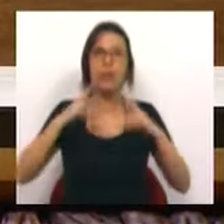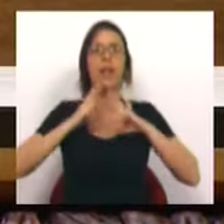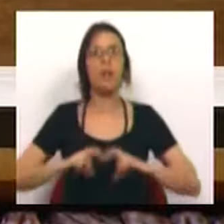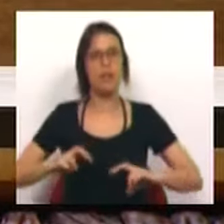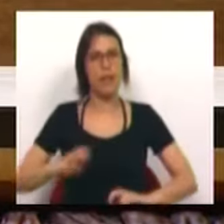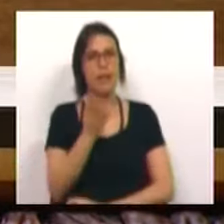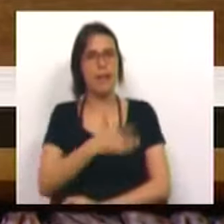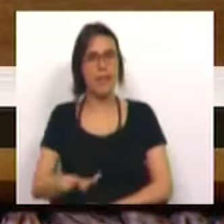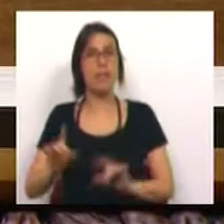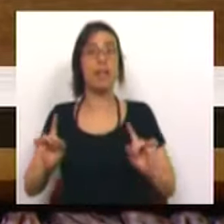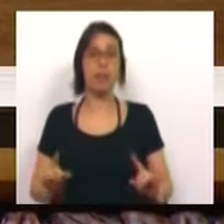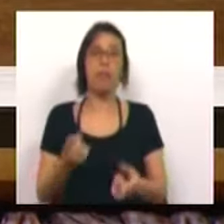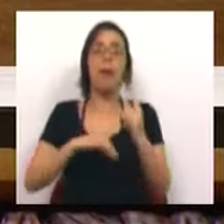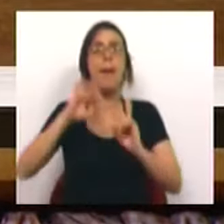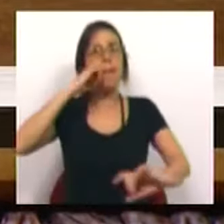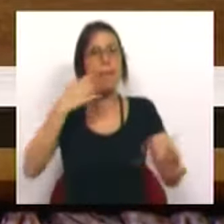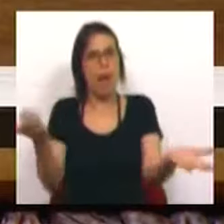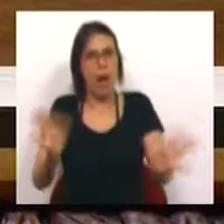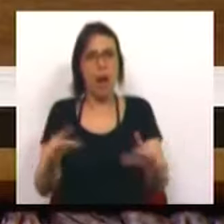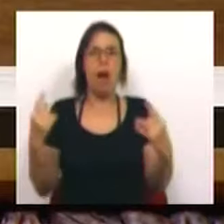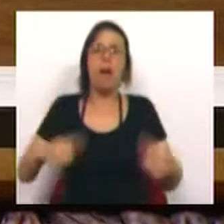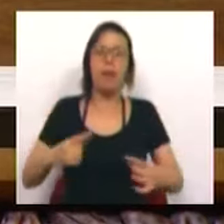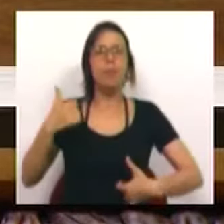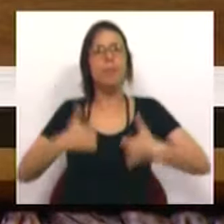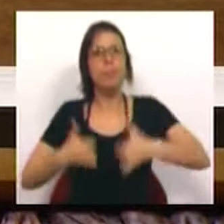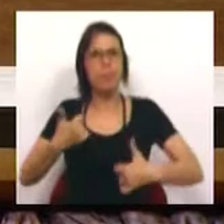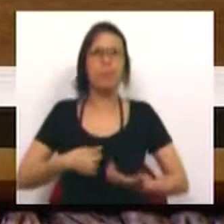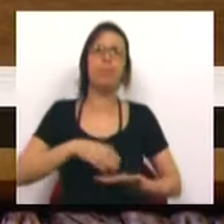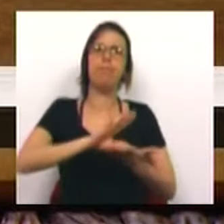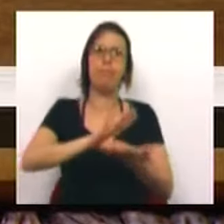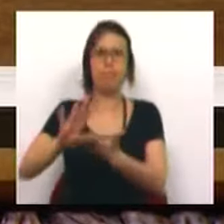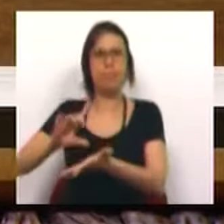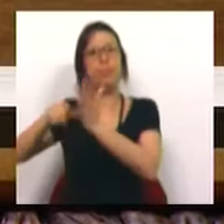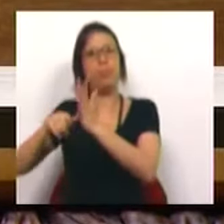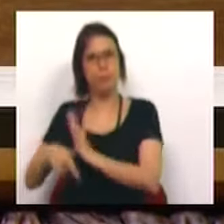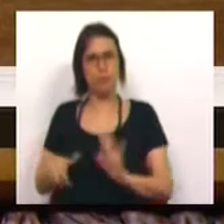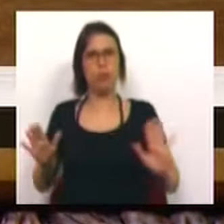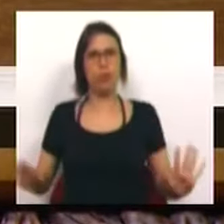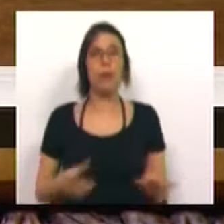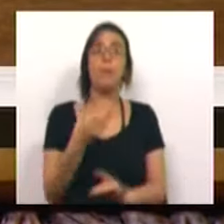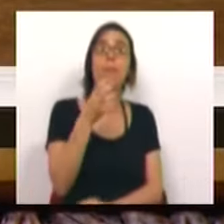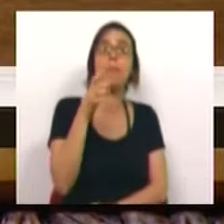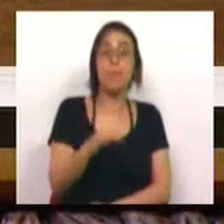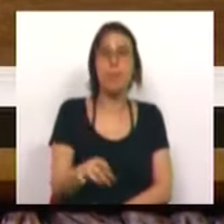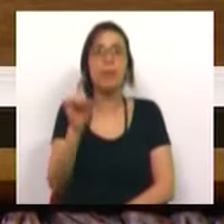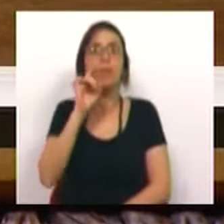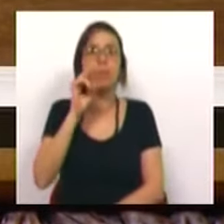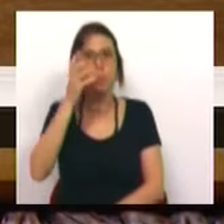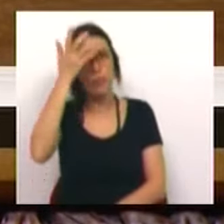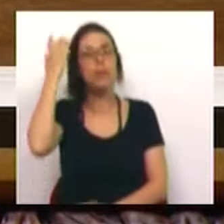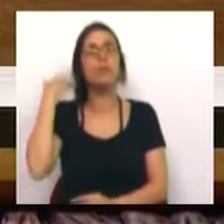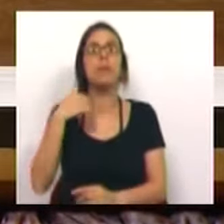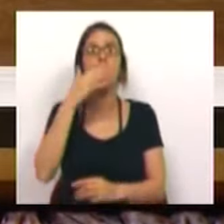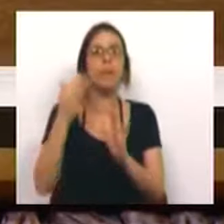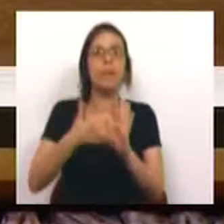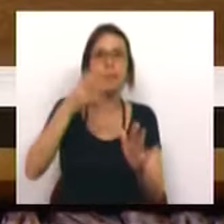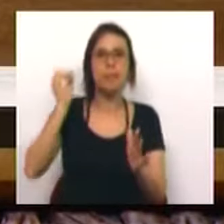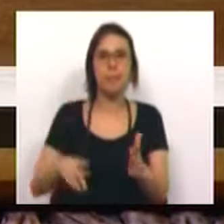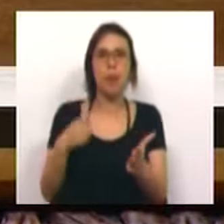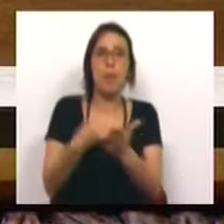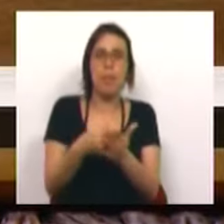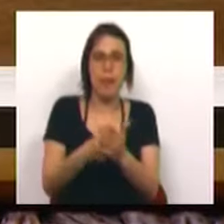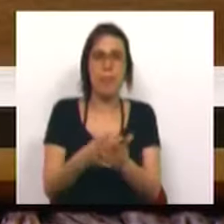investigação científica, sem prejuízo da existência de concursos de financiamento para projetos. O PCP defende a abolição das